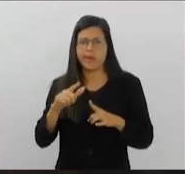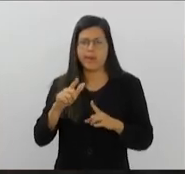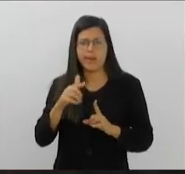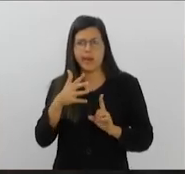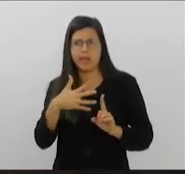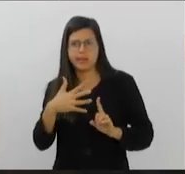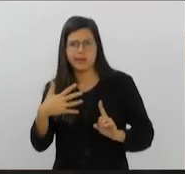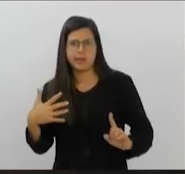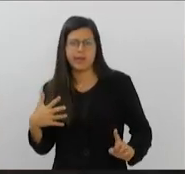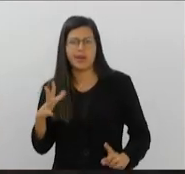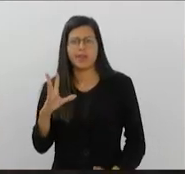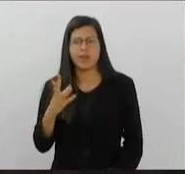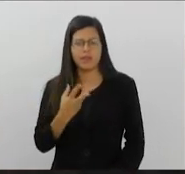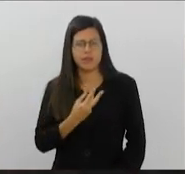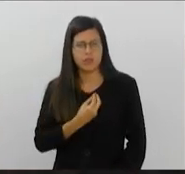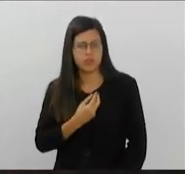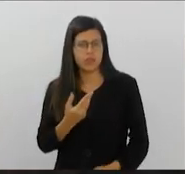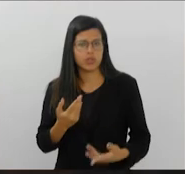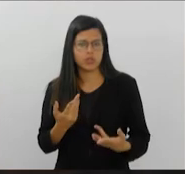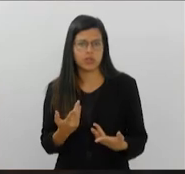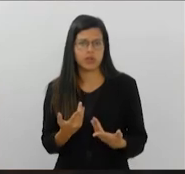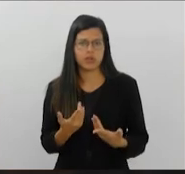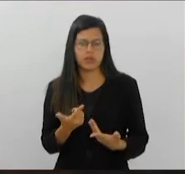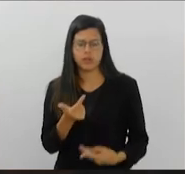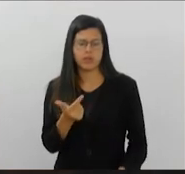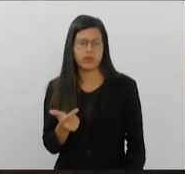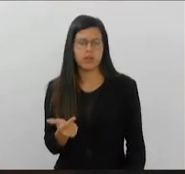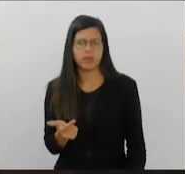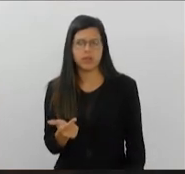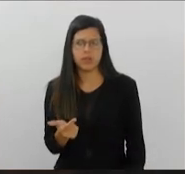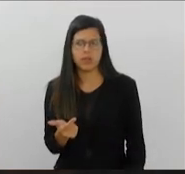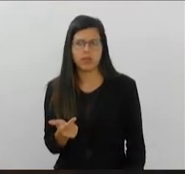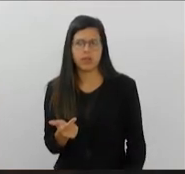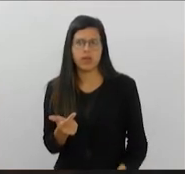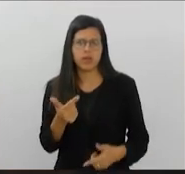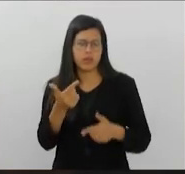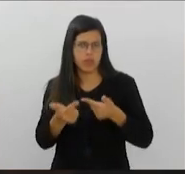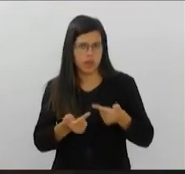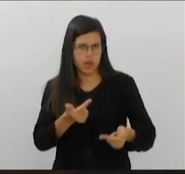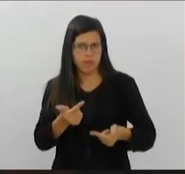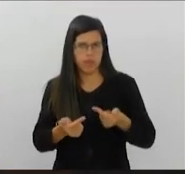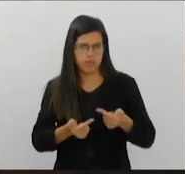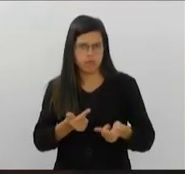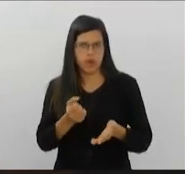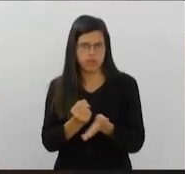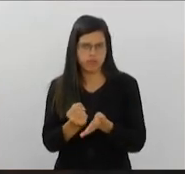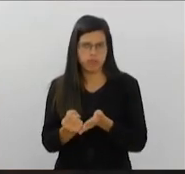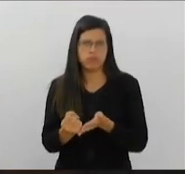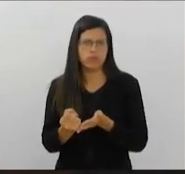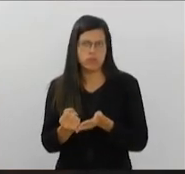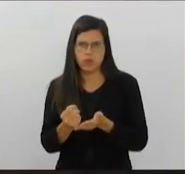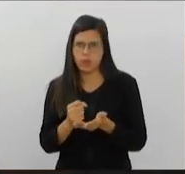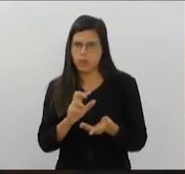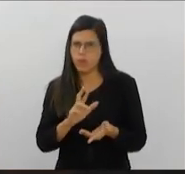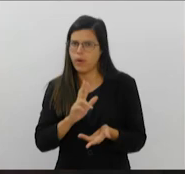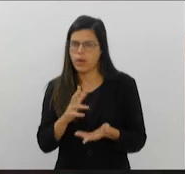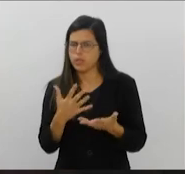é travesti que elas não vão ter um lugar no mercado de trabalho. Isso é inadmissível.